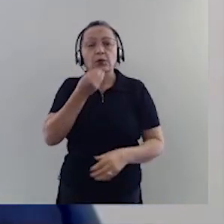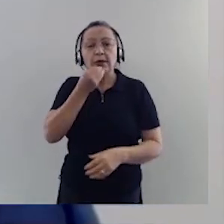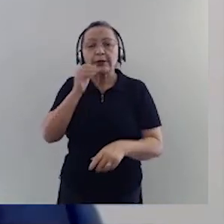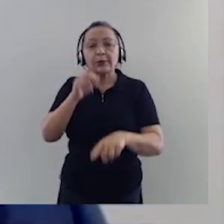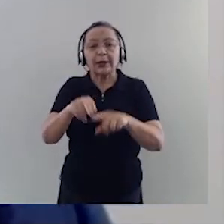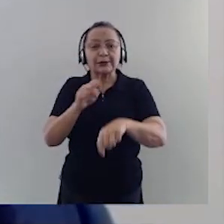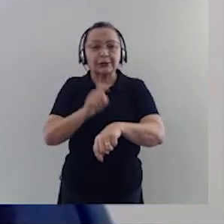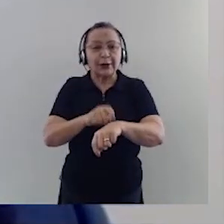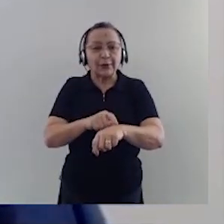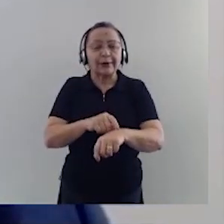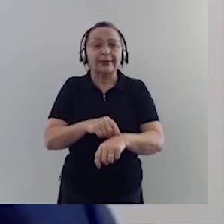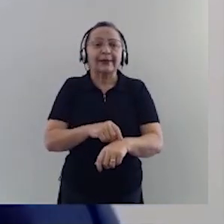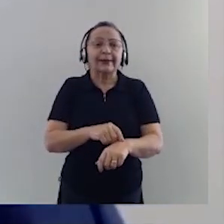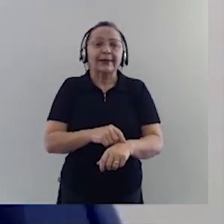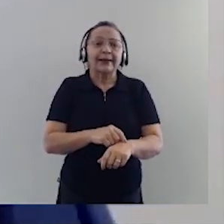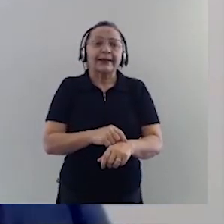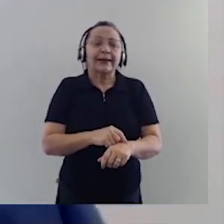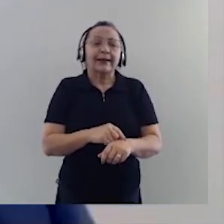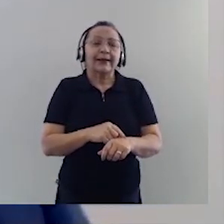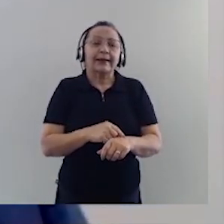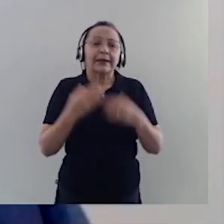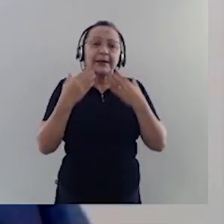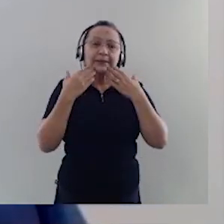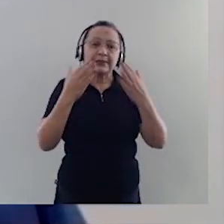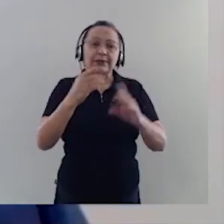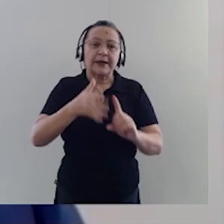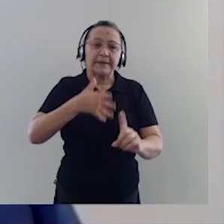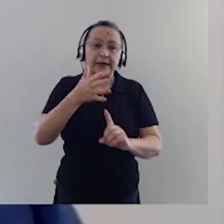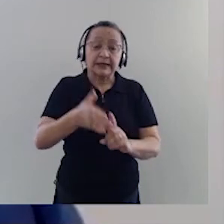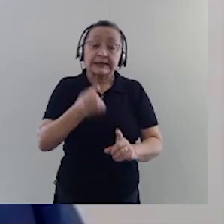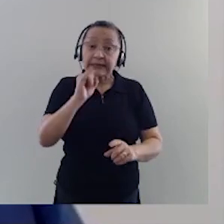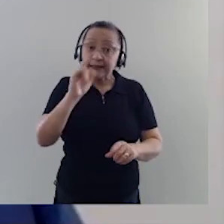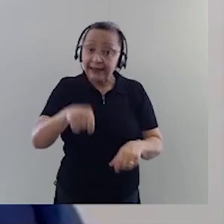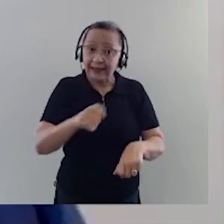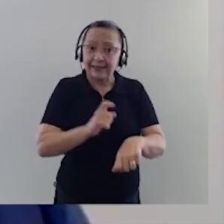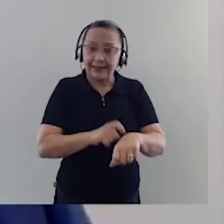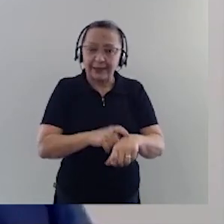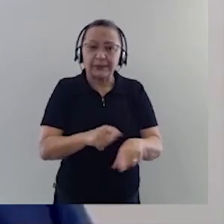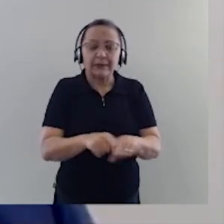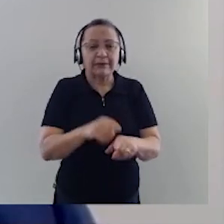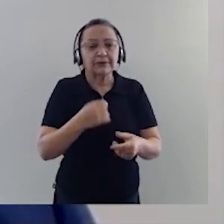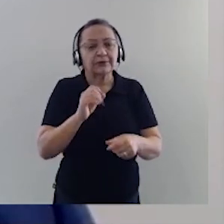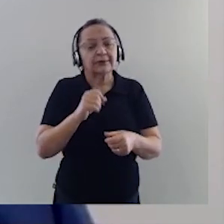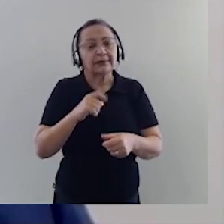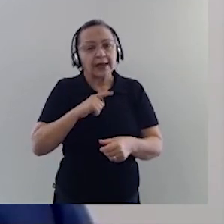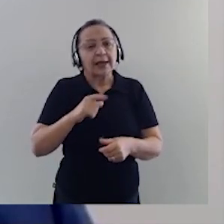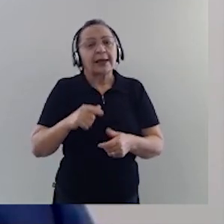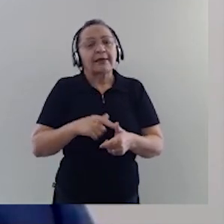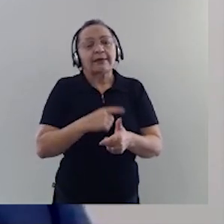caso, de termos ainda, se der tempo, um pequeno debate aqui com o nosso